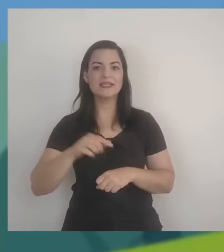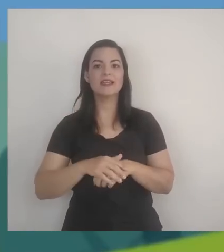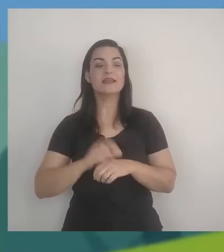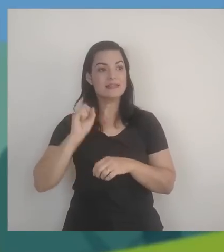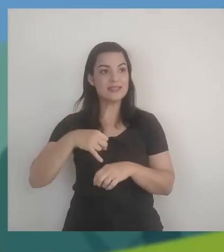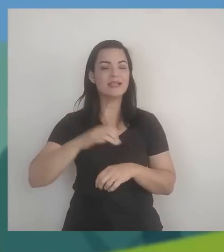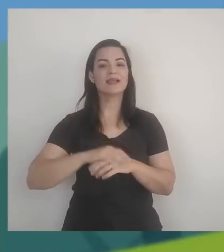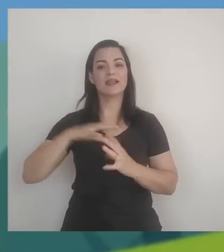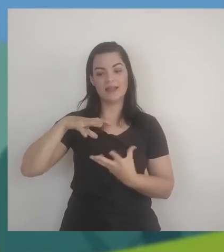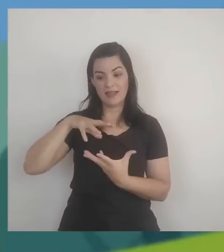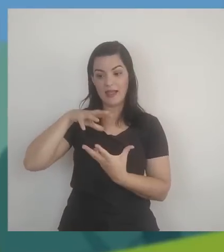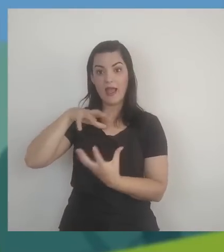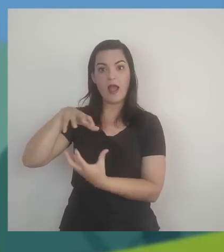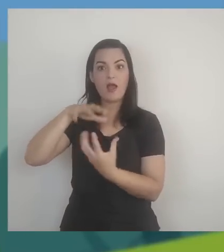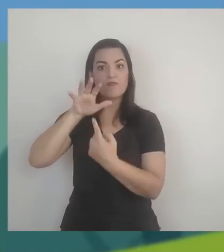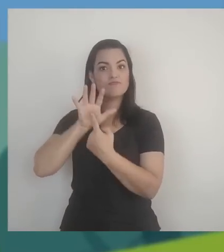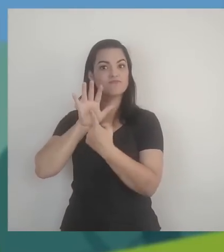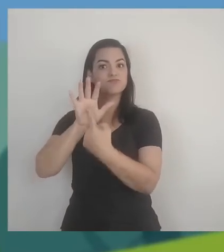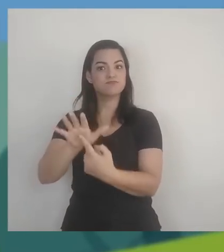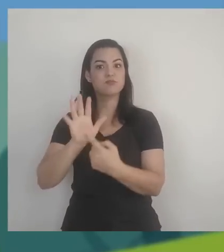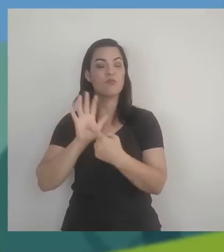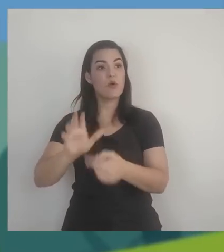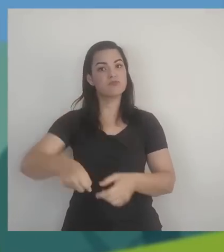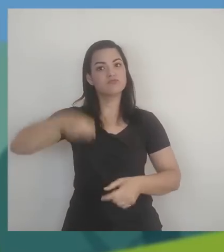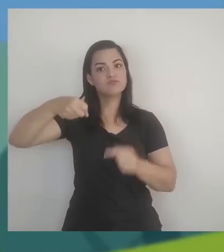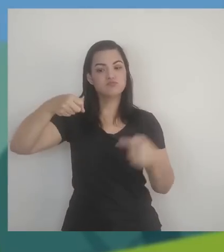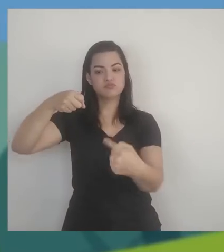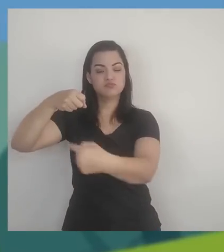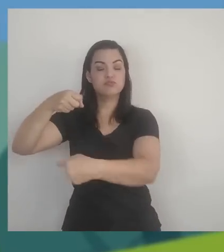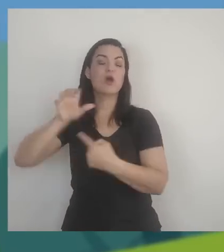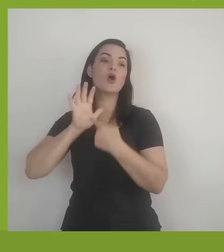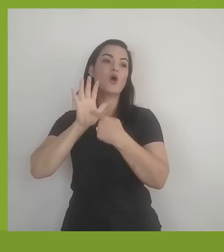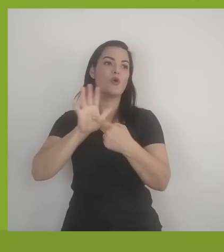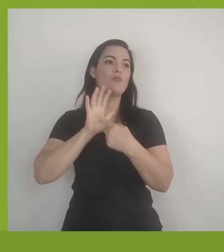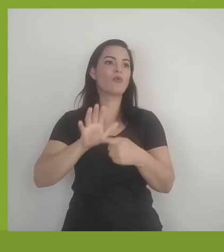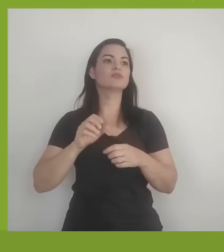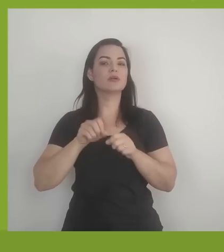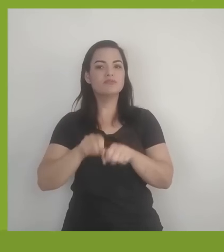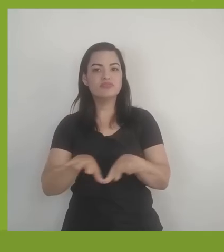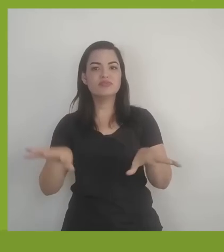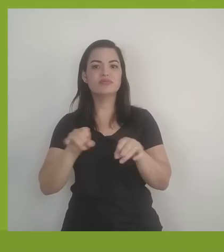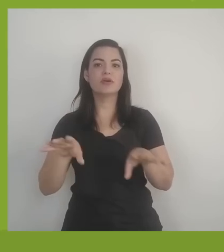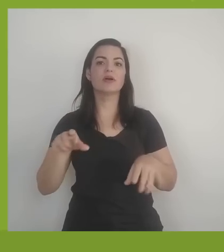era pra gente saber controlar a água que gasta, aprendendo a dar importância a cada gota.